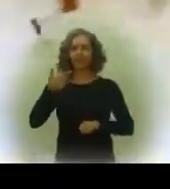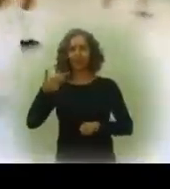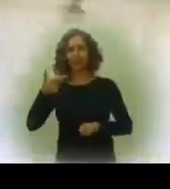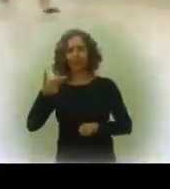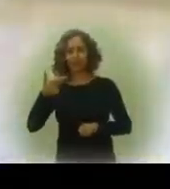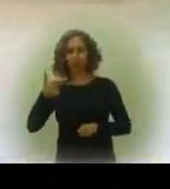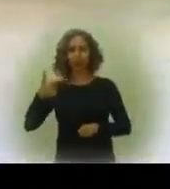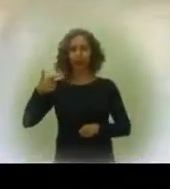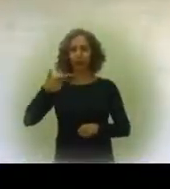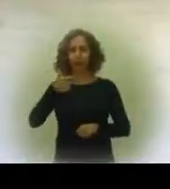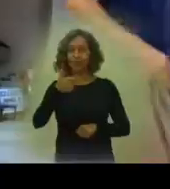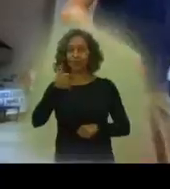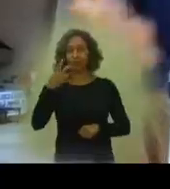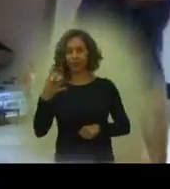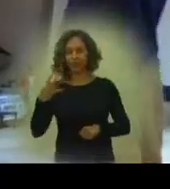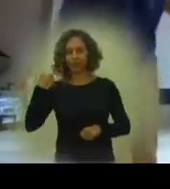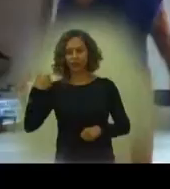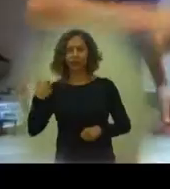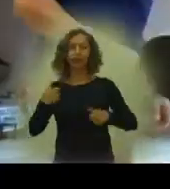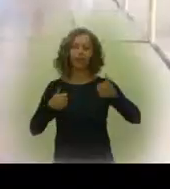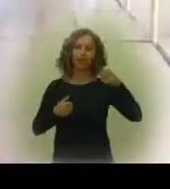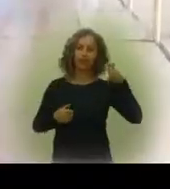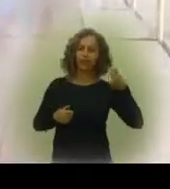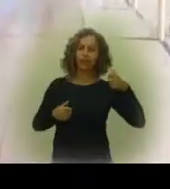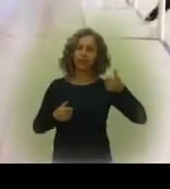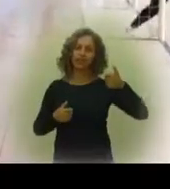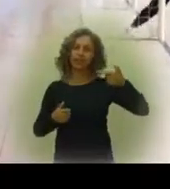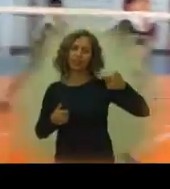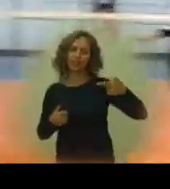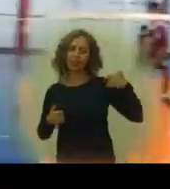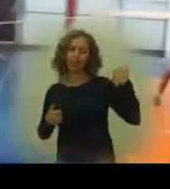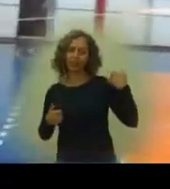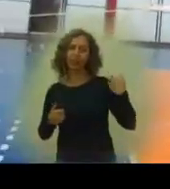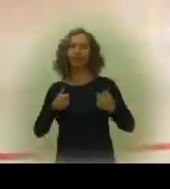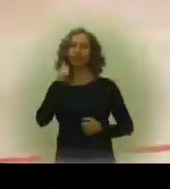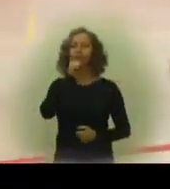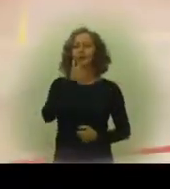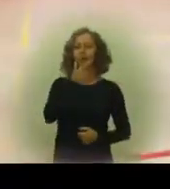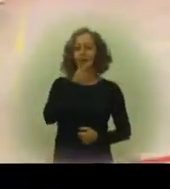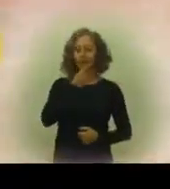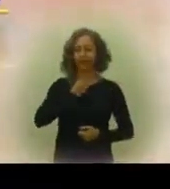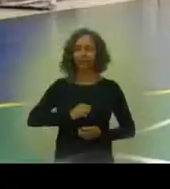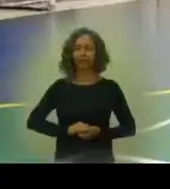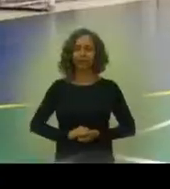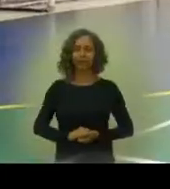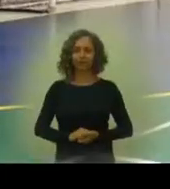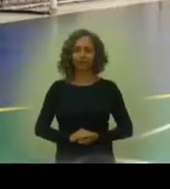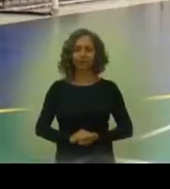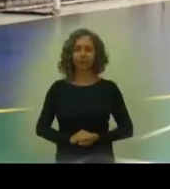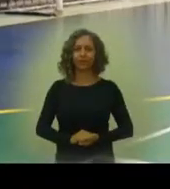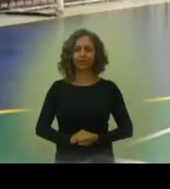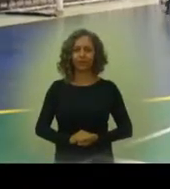de 12 a 14 anos e 15 a 17 anos, masculino e feminino.